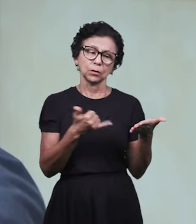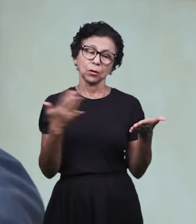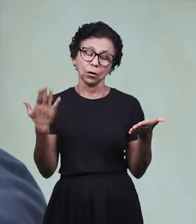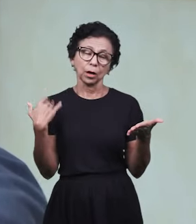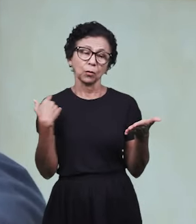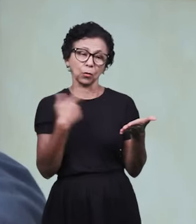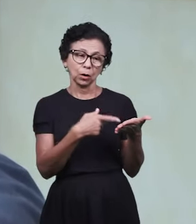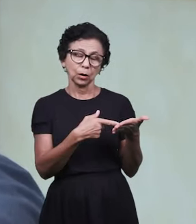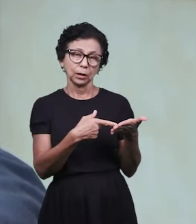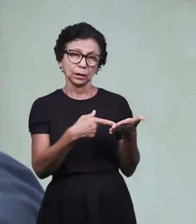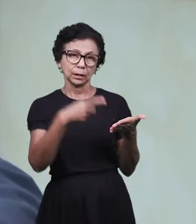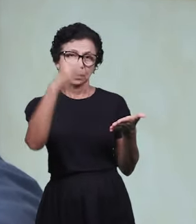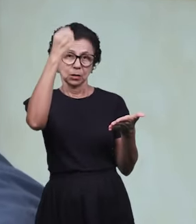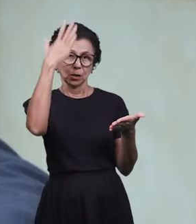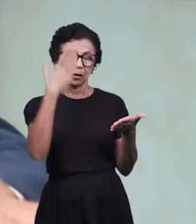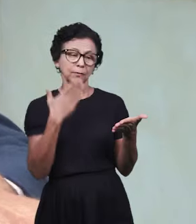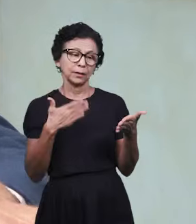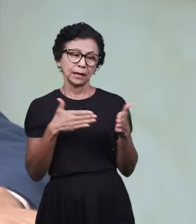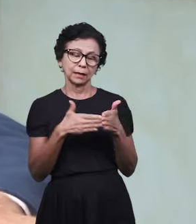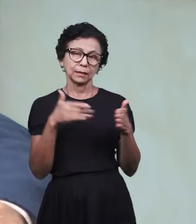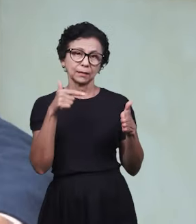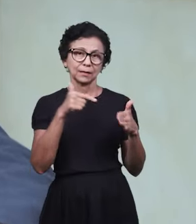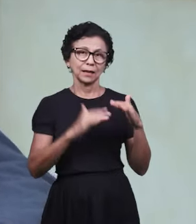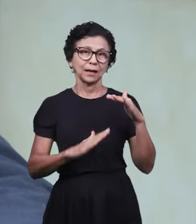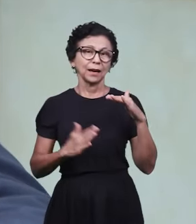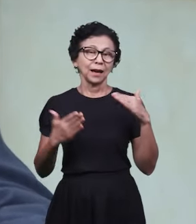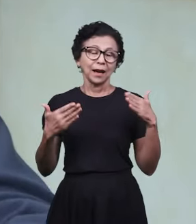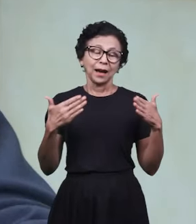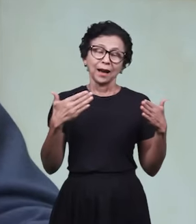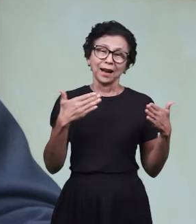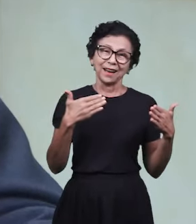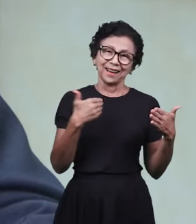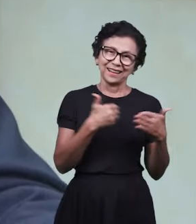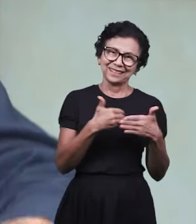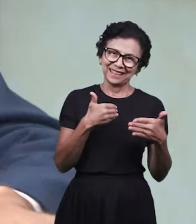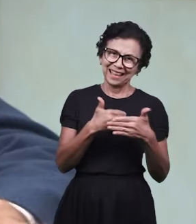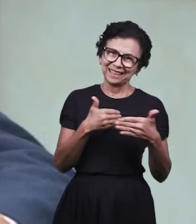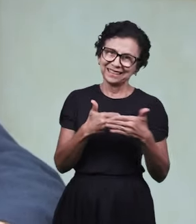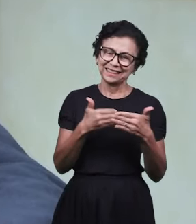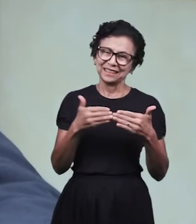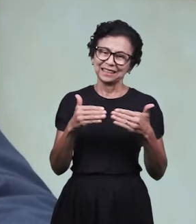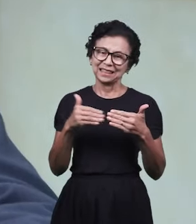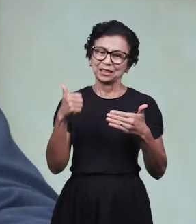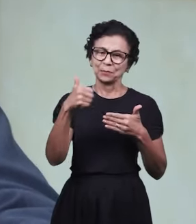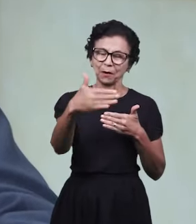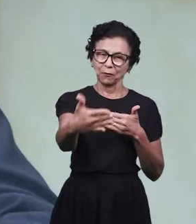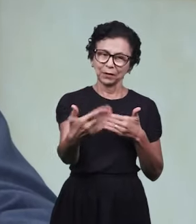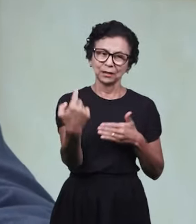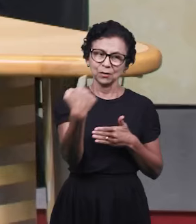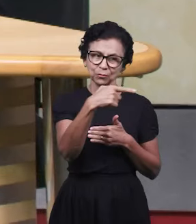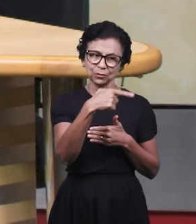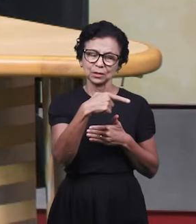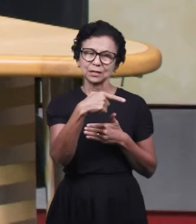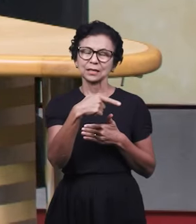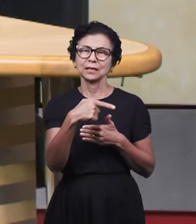O que você escolhe? Ele, não. Vou ficar até aqui. Eu vou ficar até aqui e tira uma história.